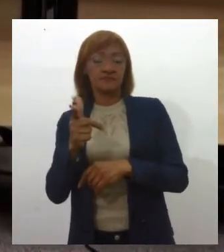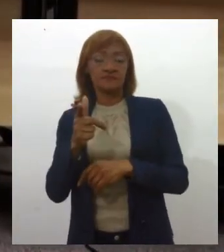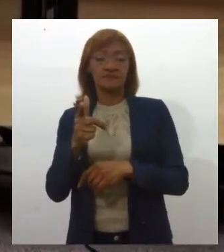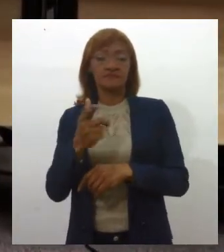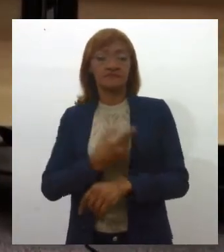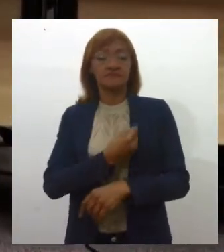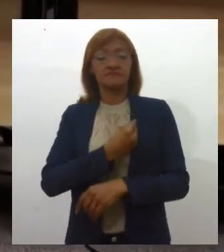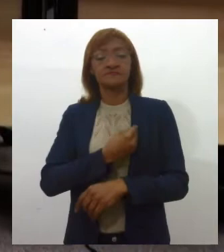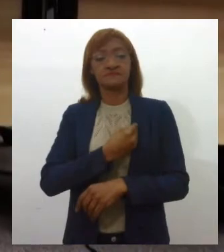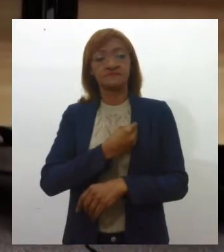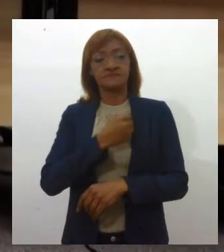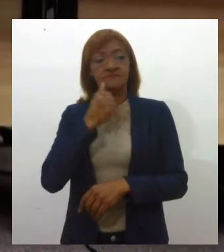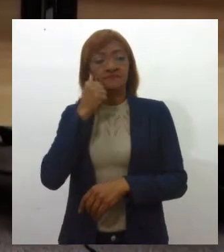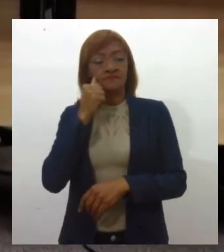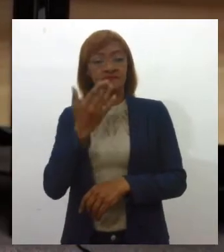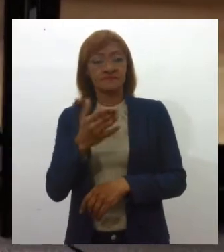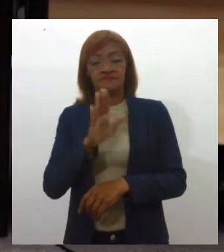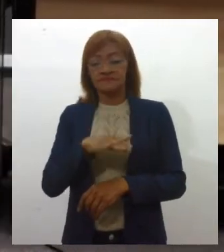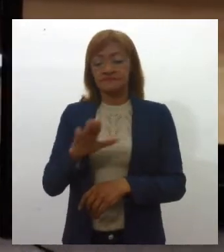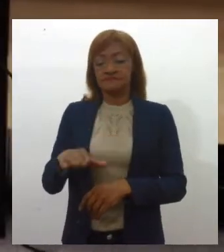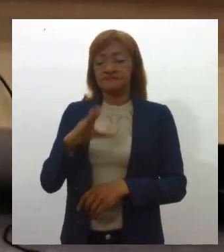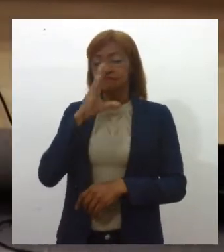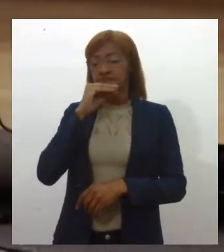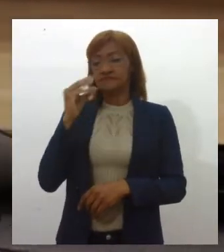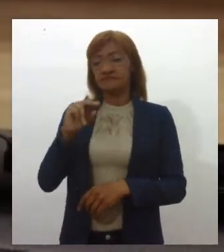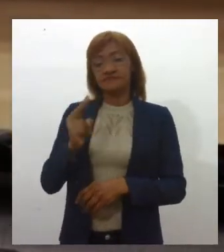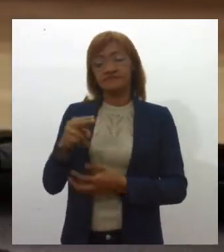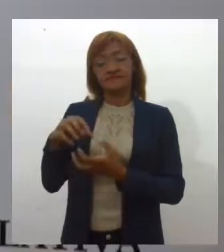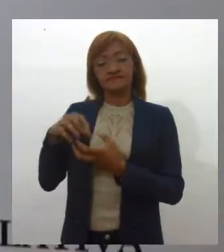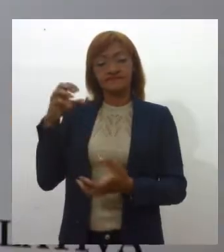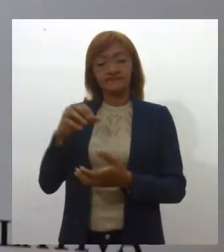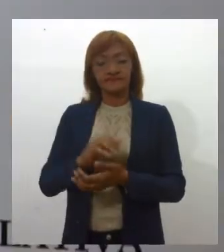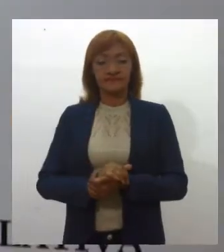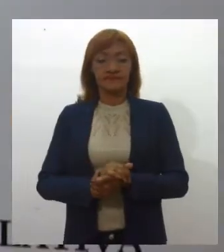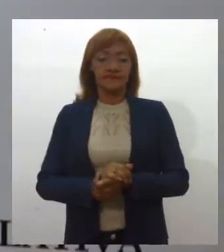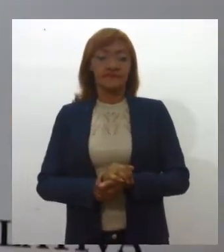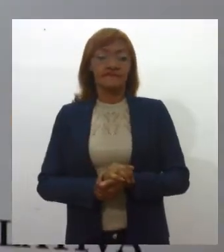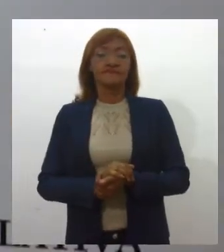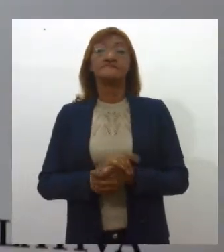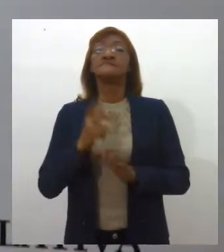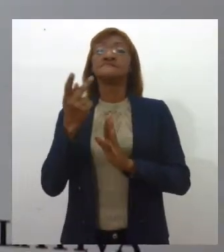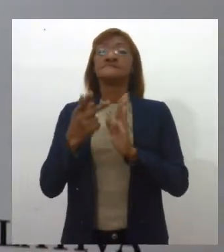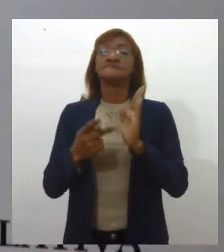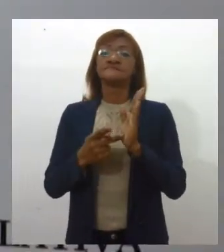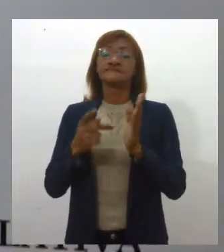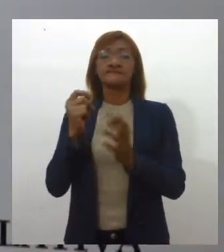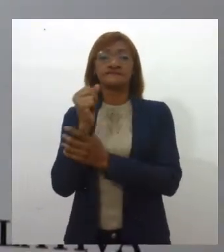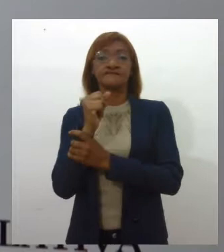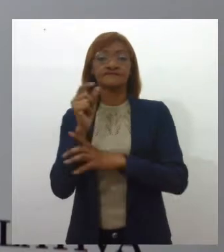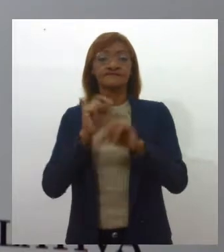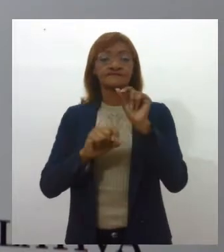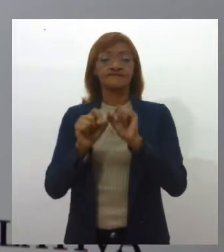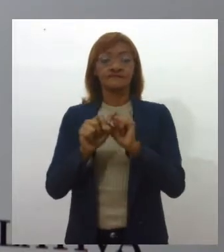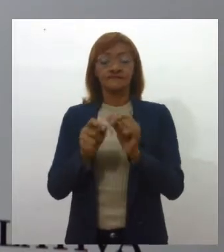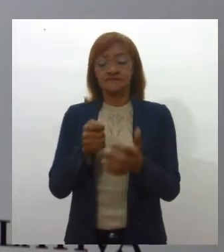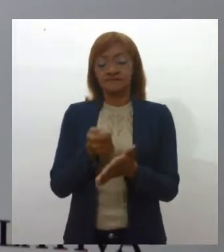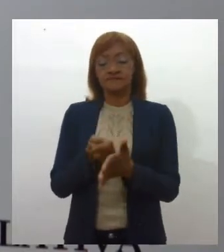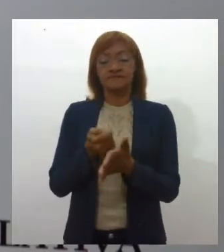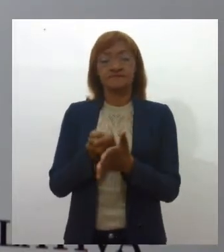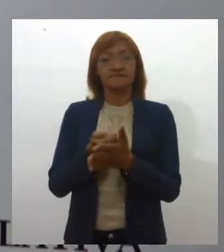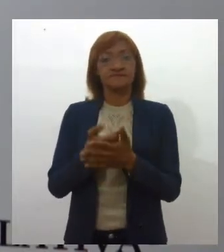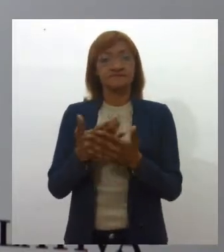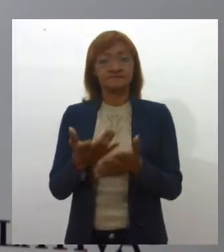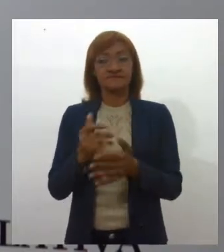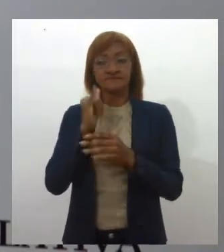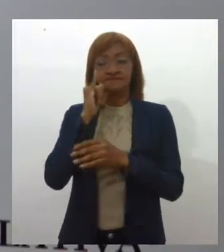mulher, criança, adolescente ou idoso em seus interiores. O projeto visa tornar obrigatória a notificação